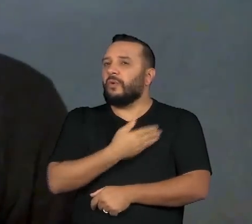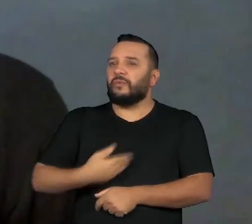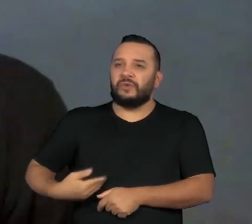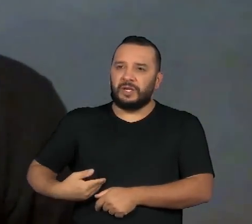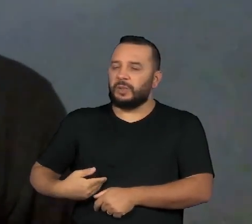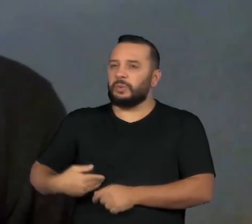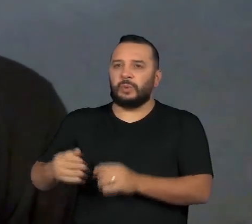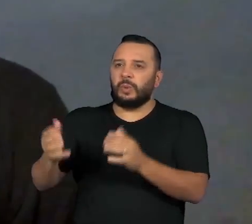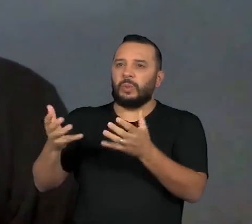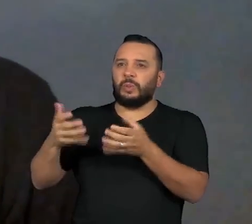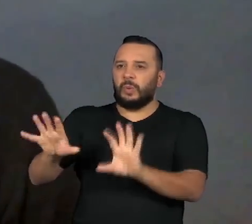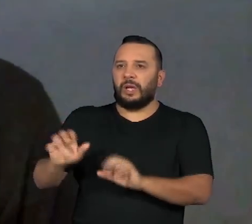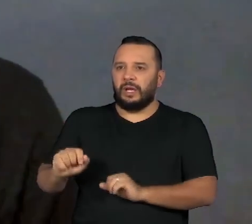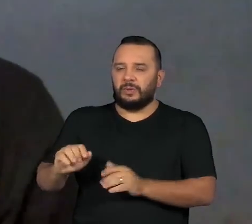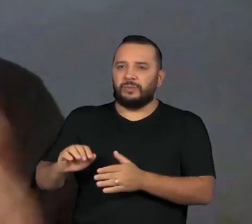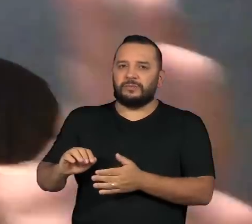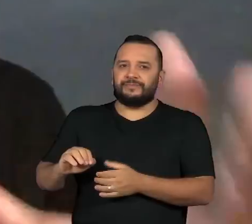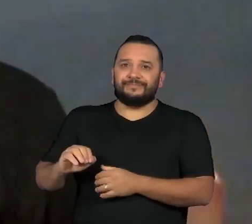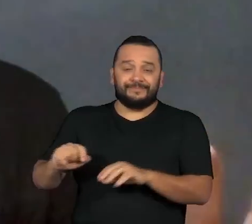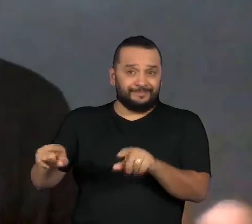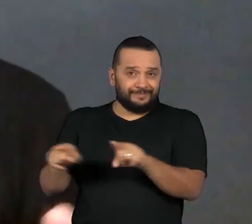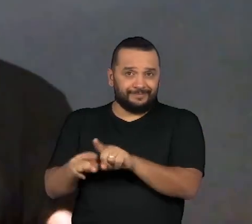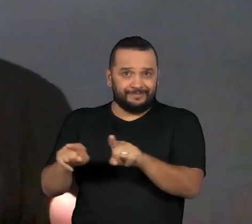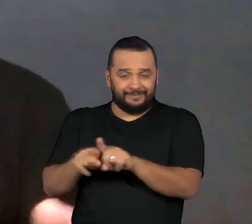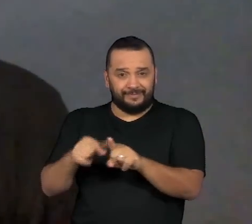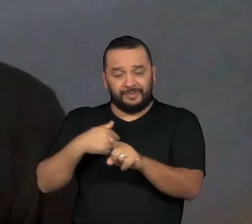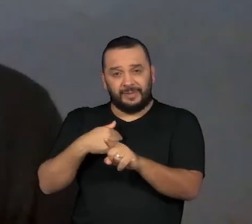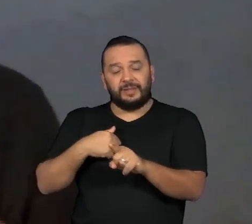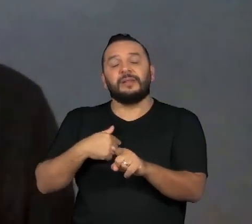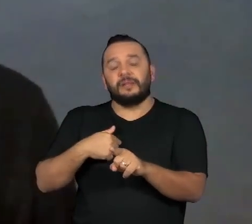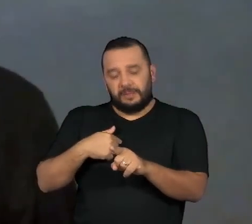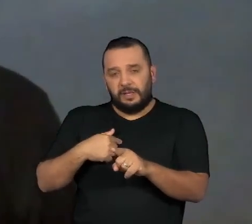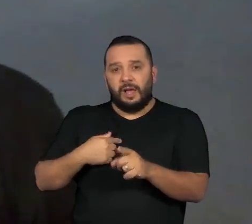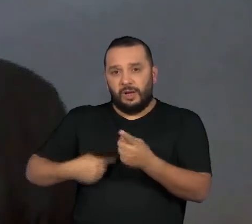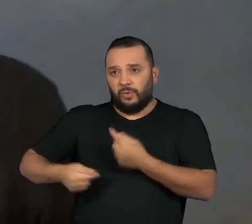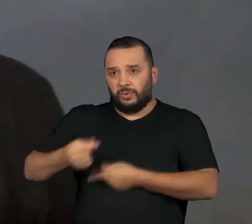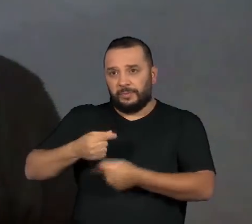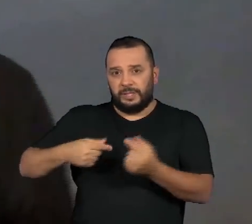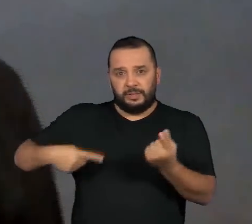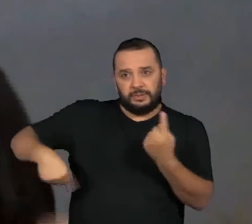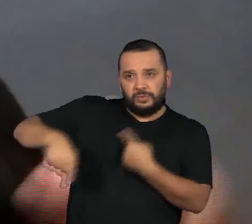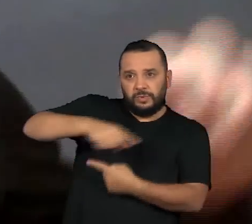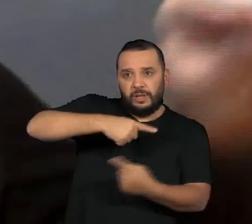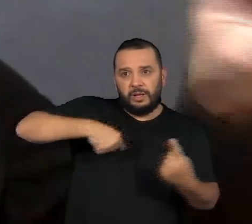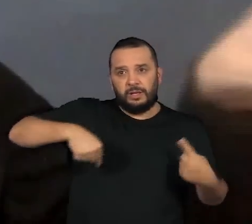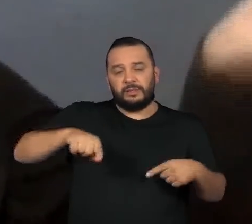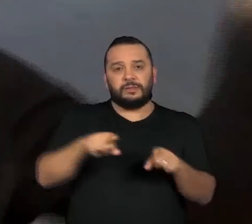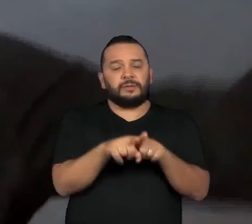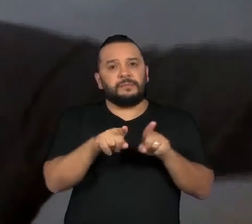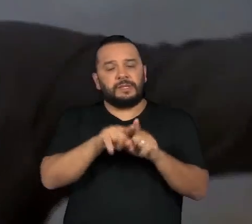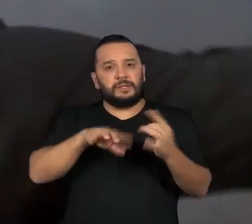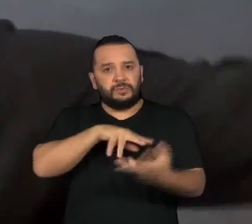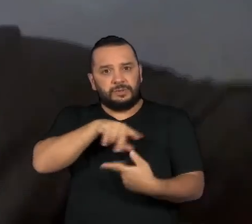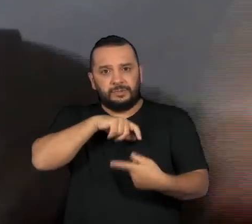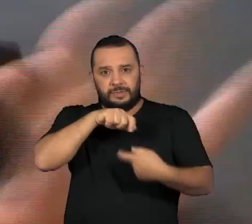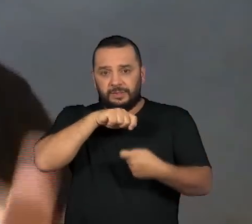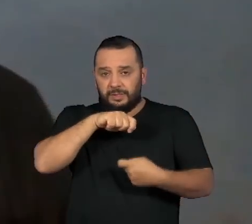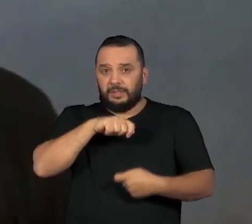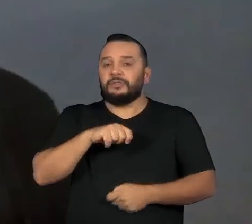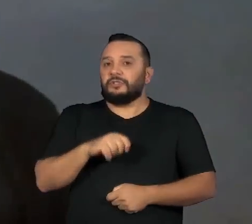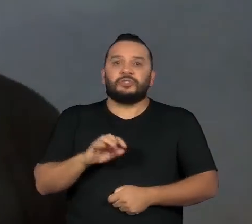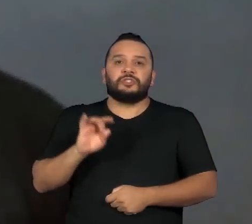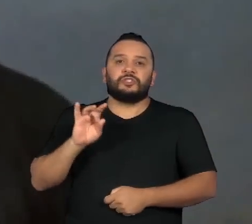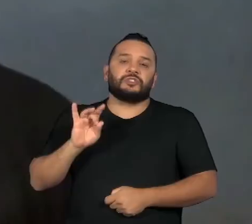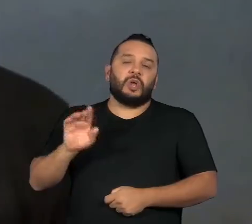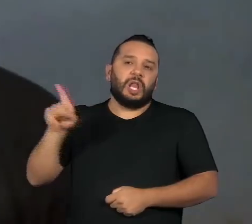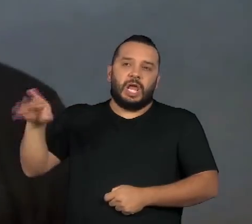A ideia de economia circular e de sustentabilidade deixou de ser uma ideia da academia